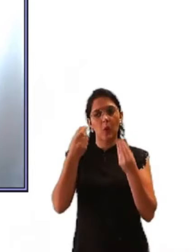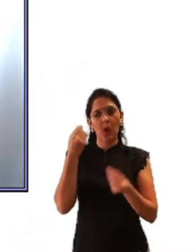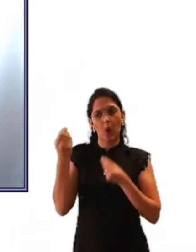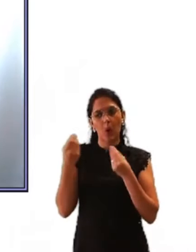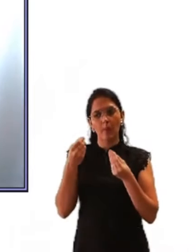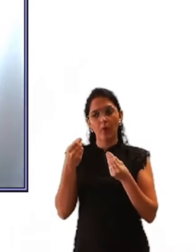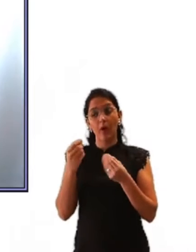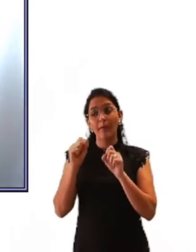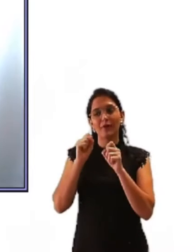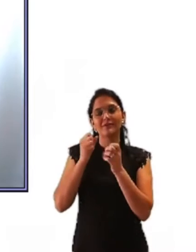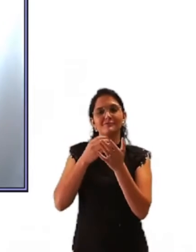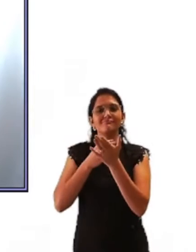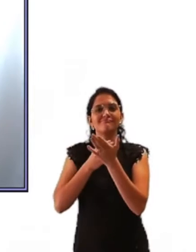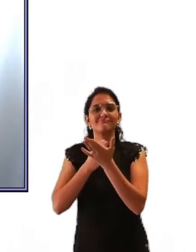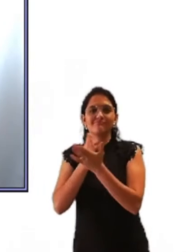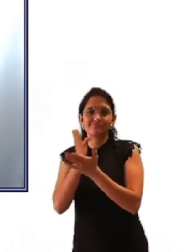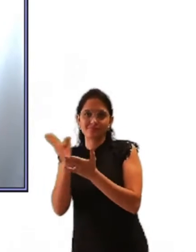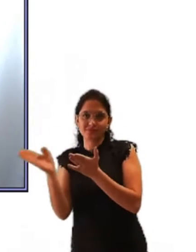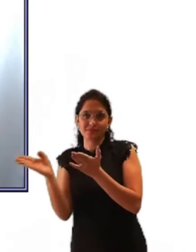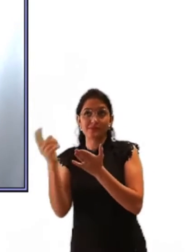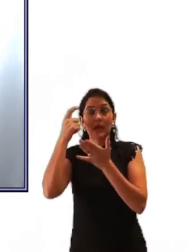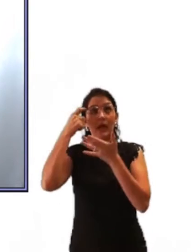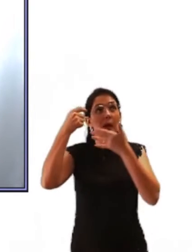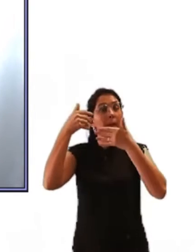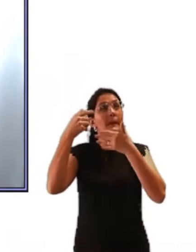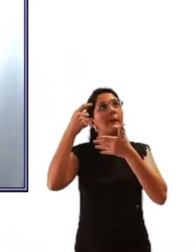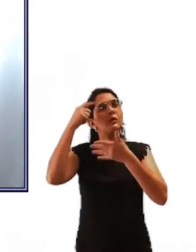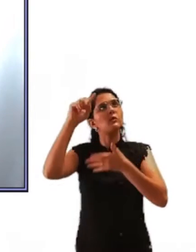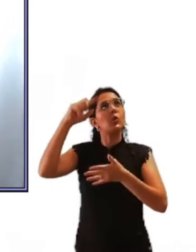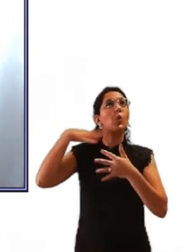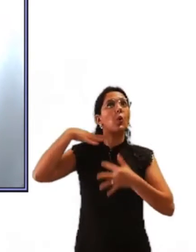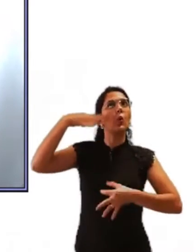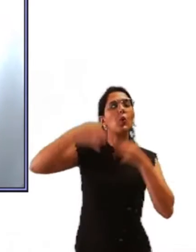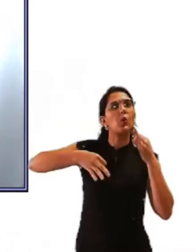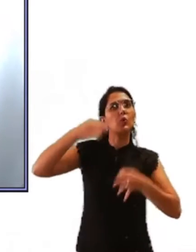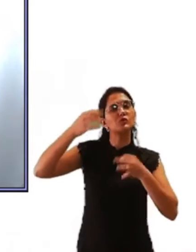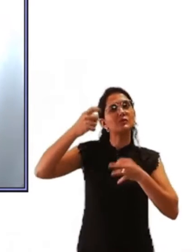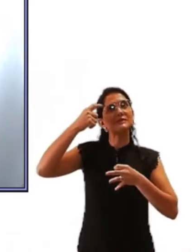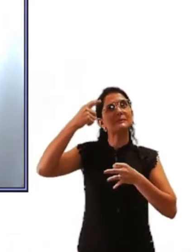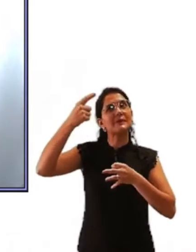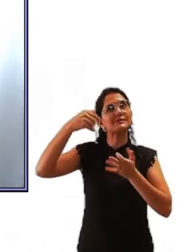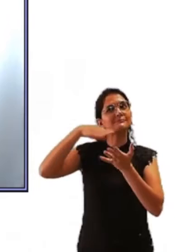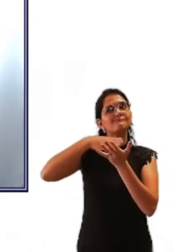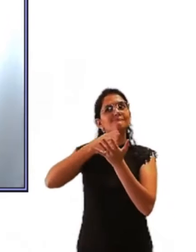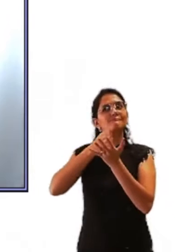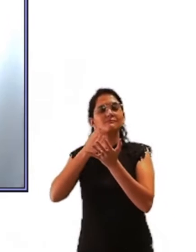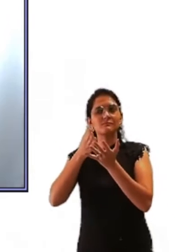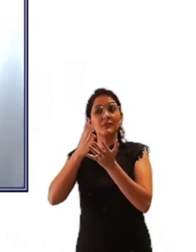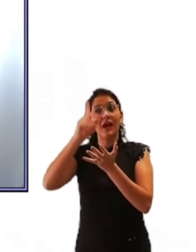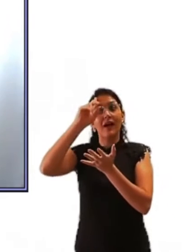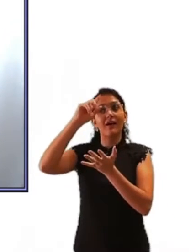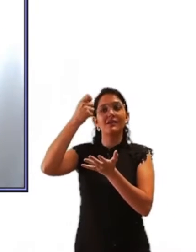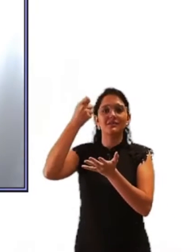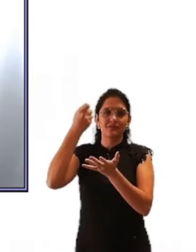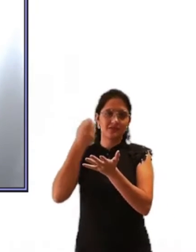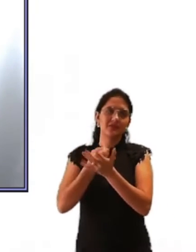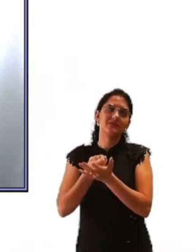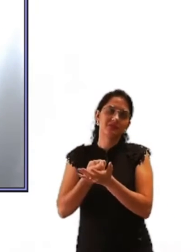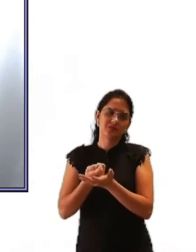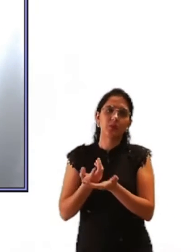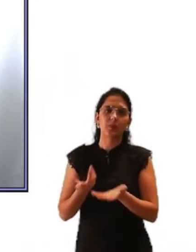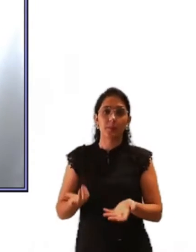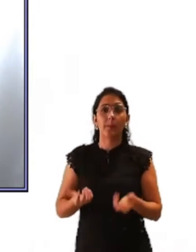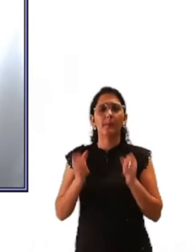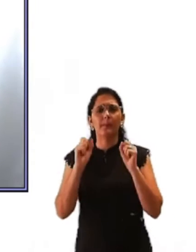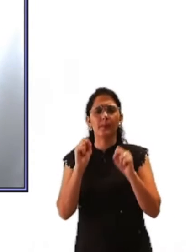um viés, um desvio cognitivo do juiz, e repercutir na sua tomada de decisão. Vou dar